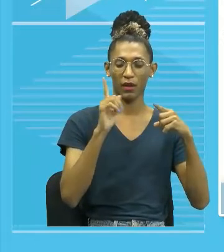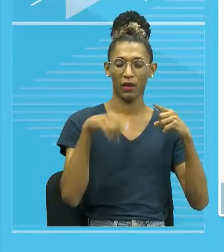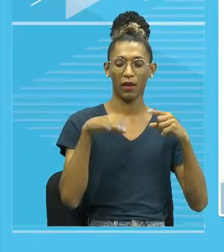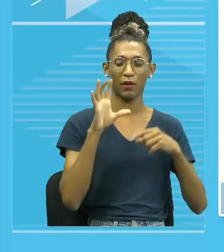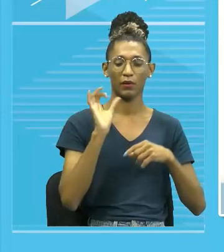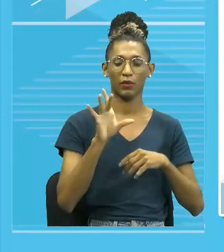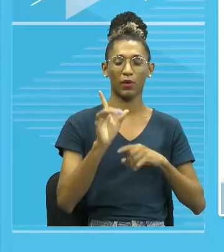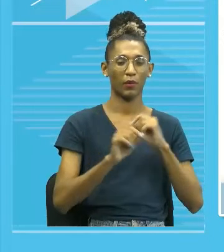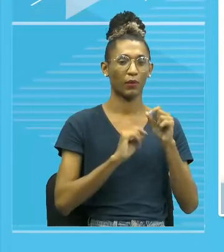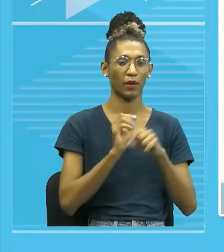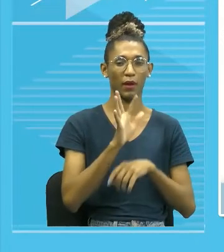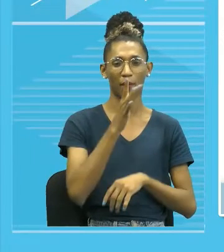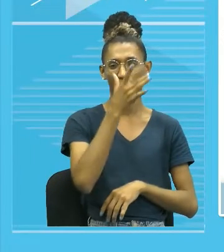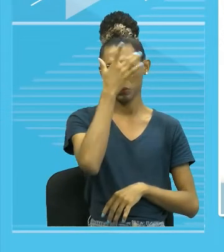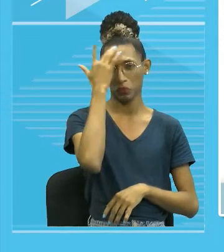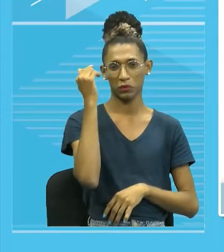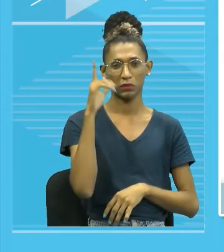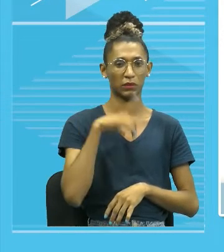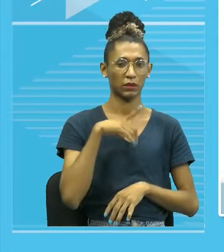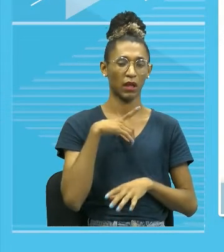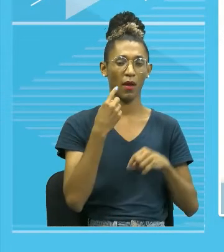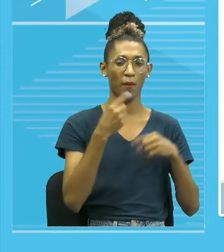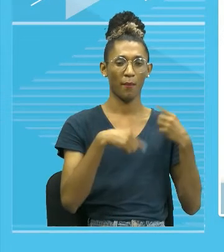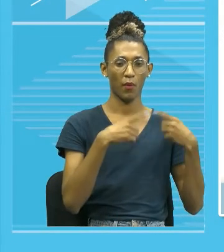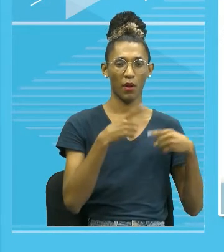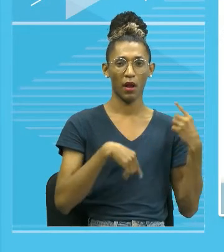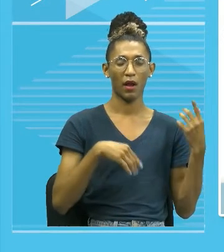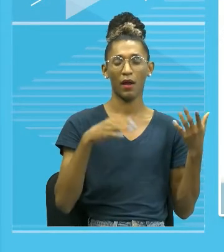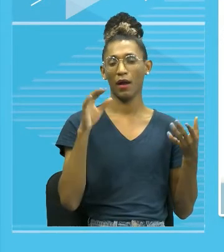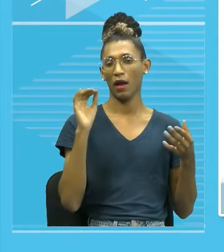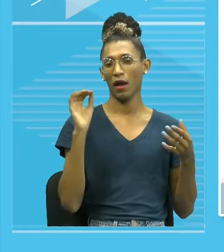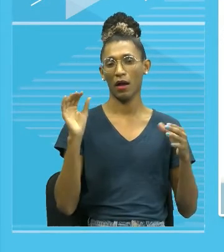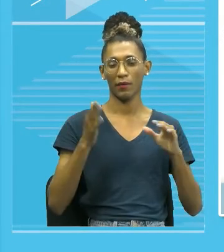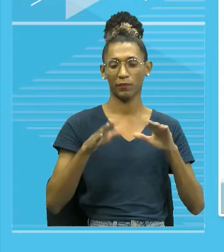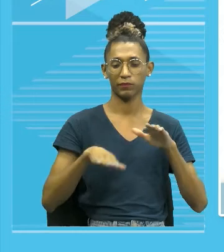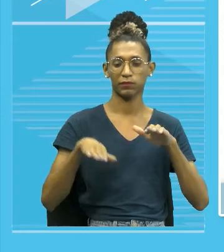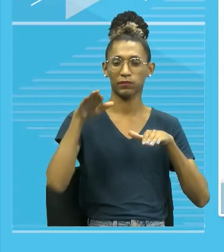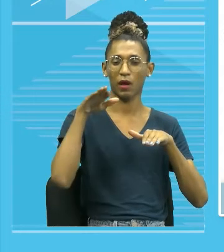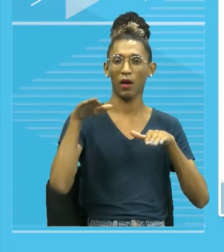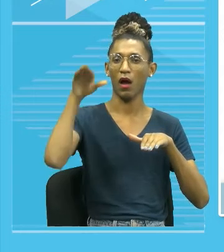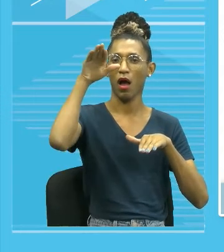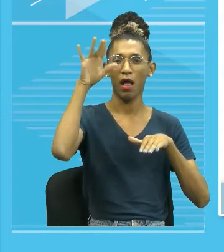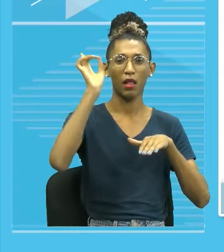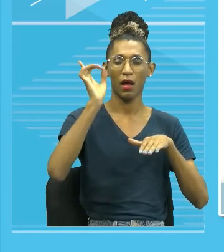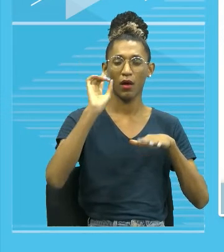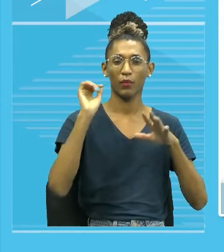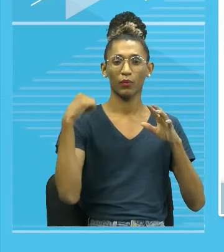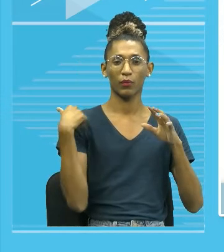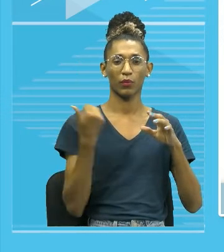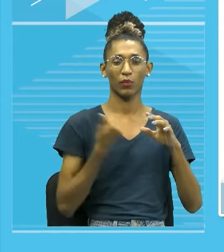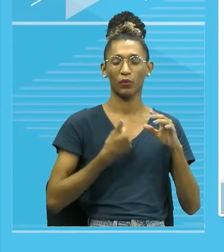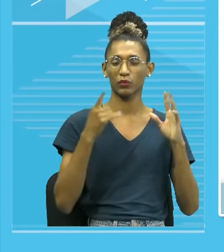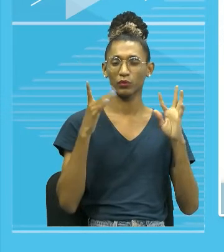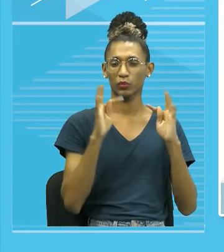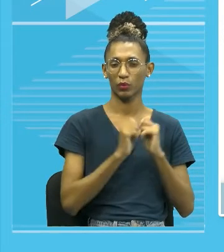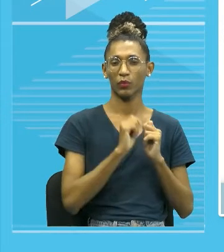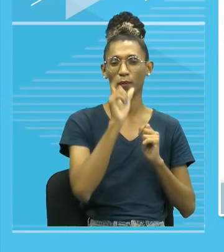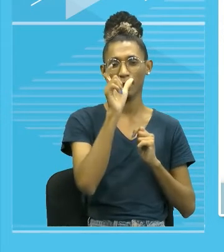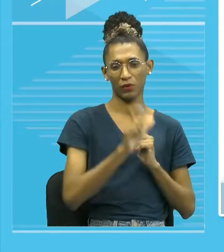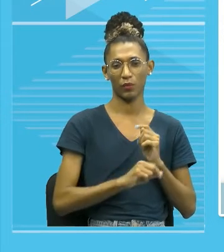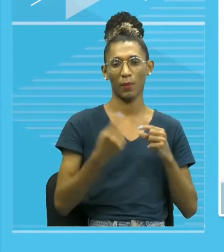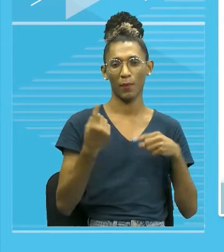para quem exerce político mandato cargo não nós todos somos seres políticos